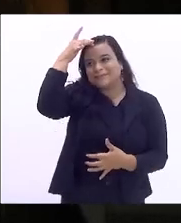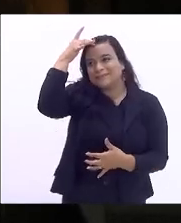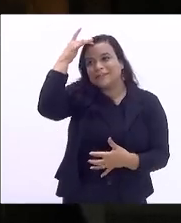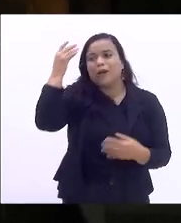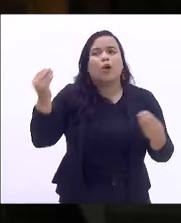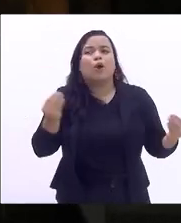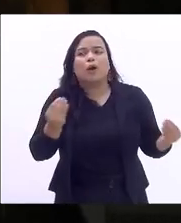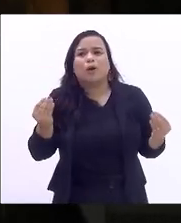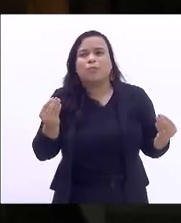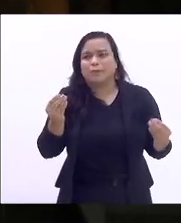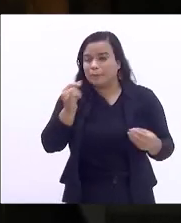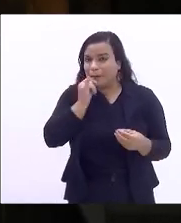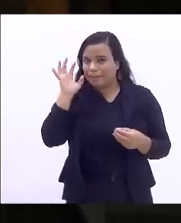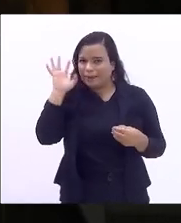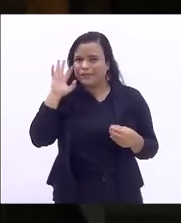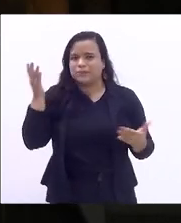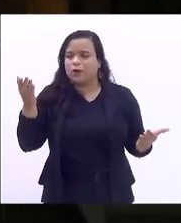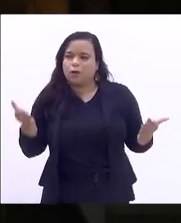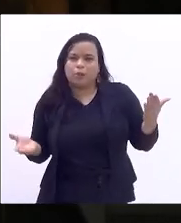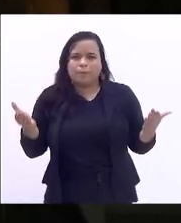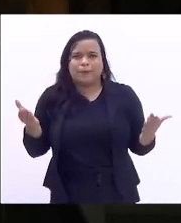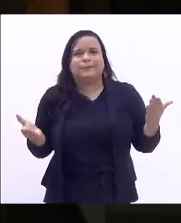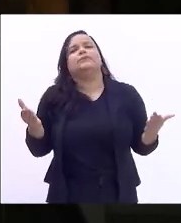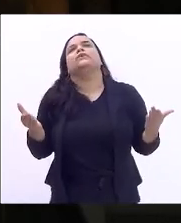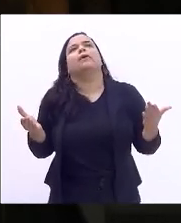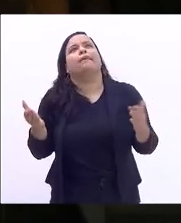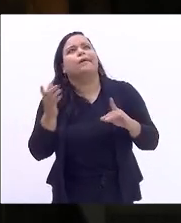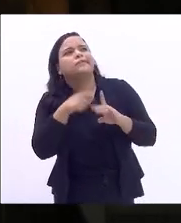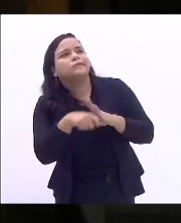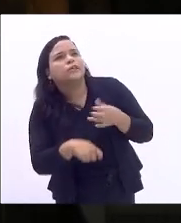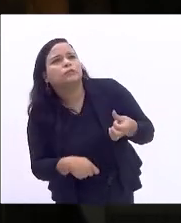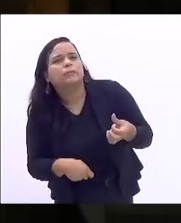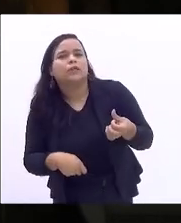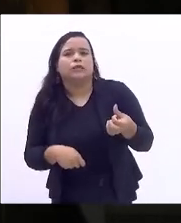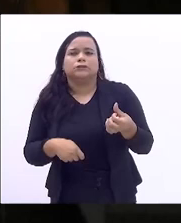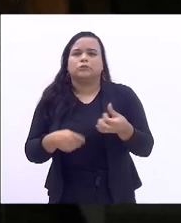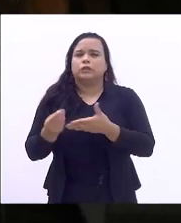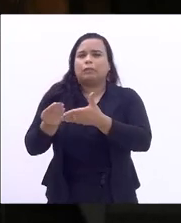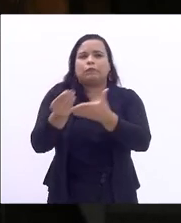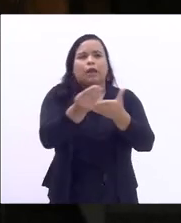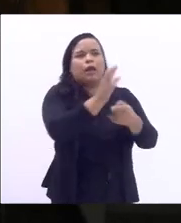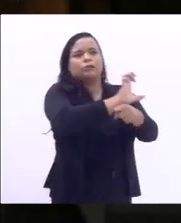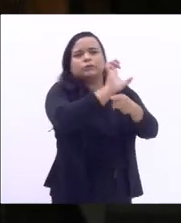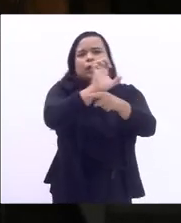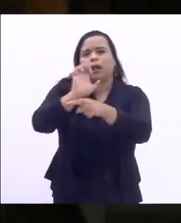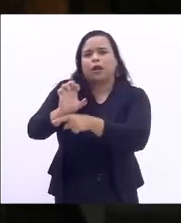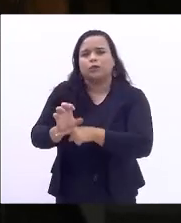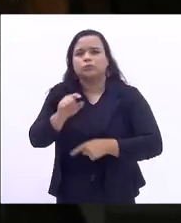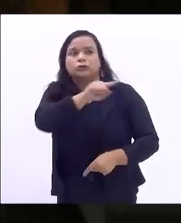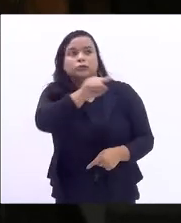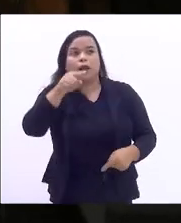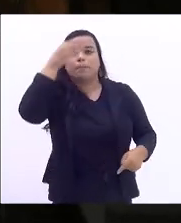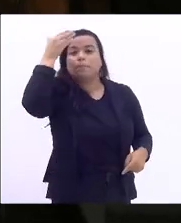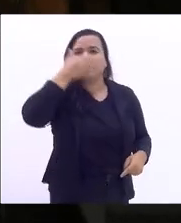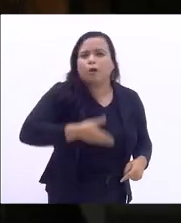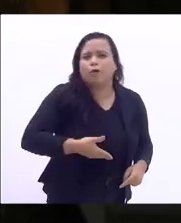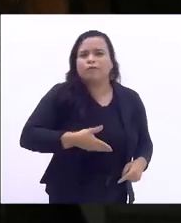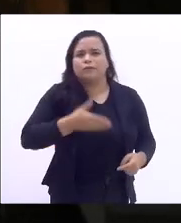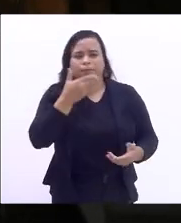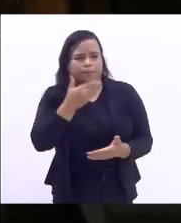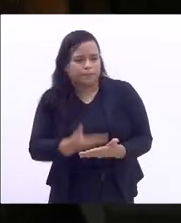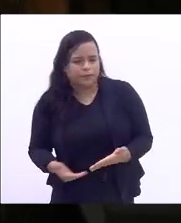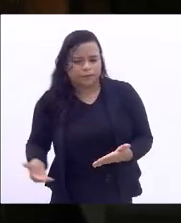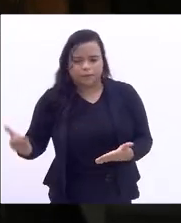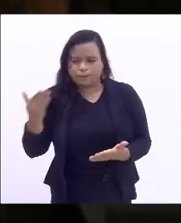vamos dar uma compensação por seis meses para os estados que comprovarem que as